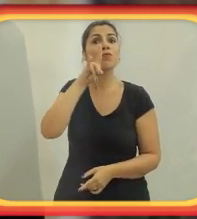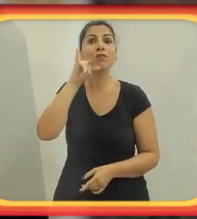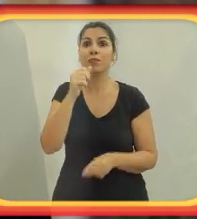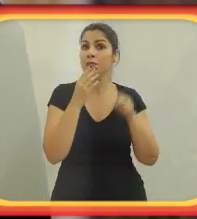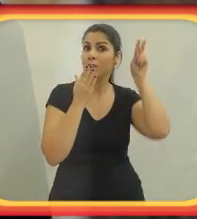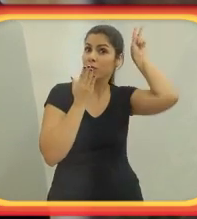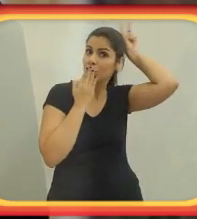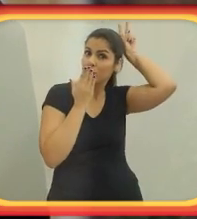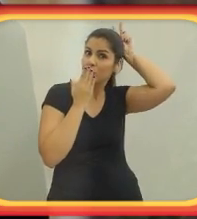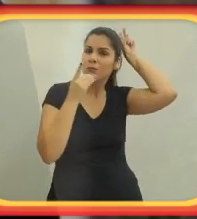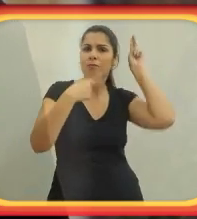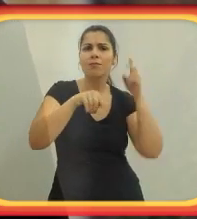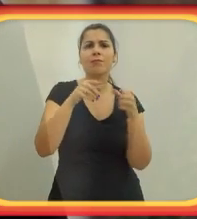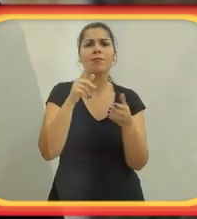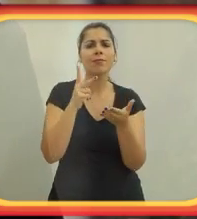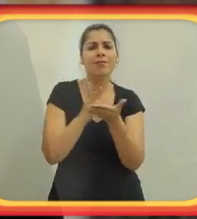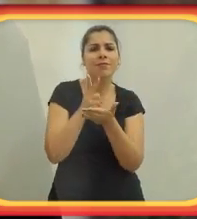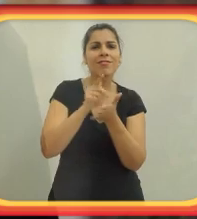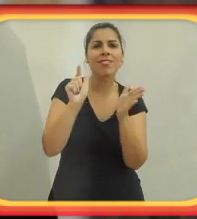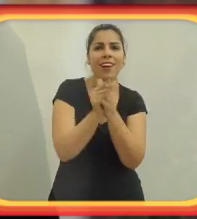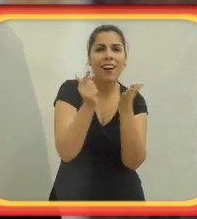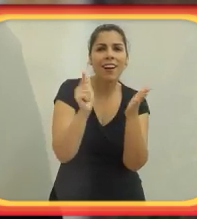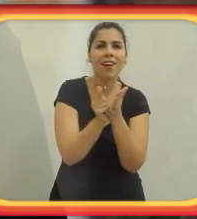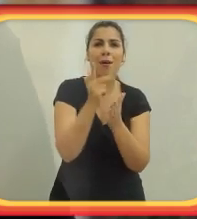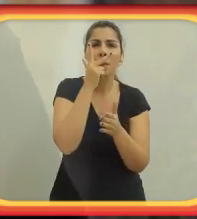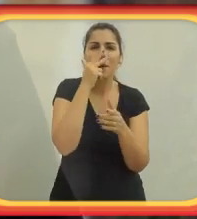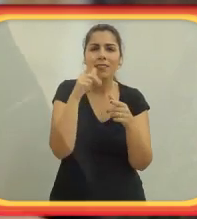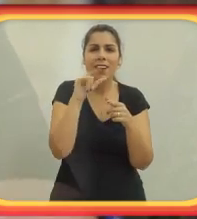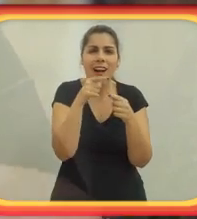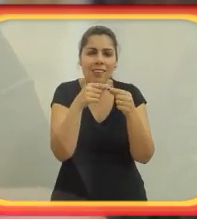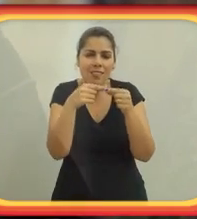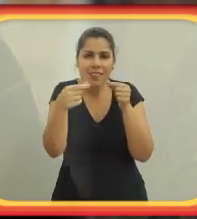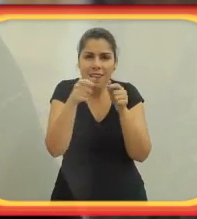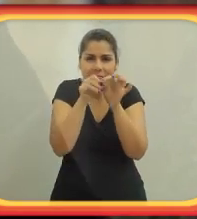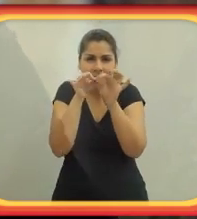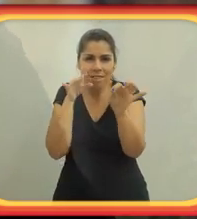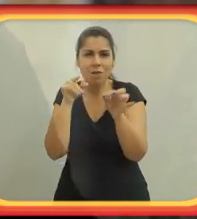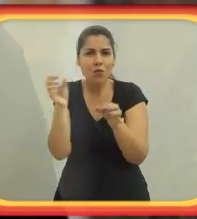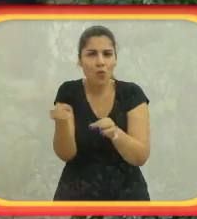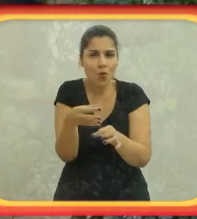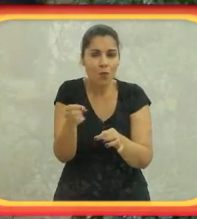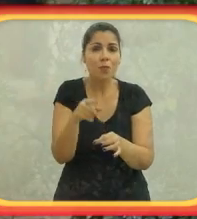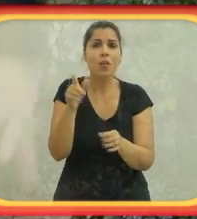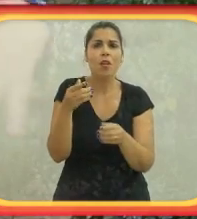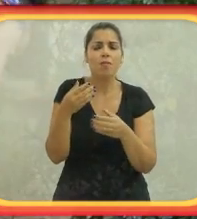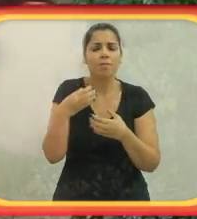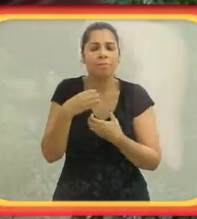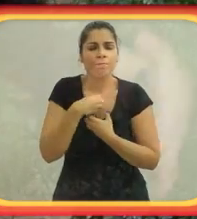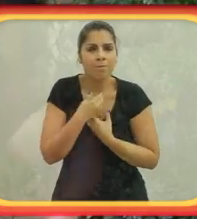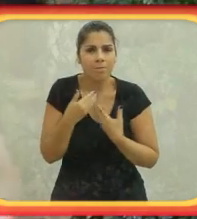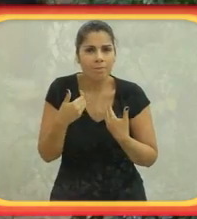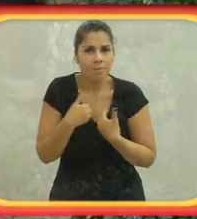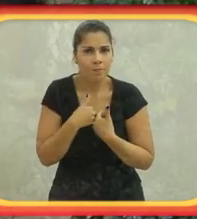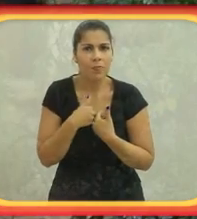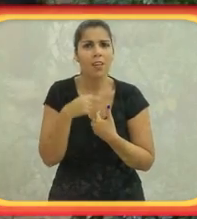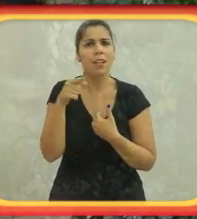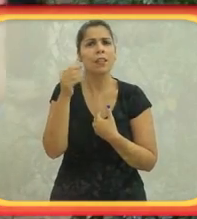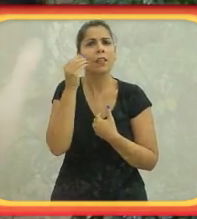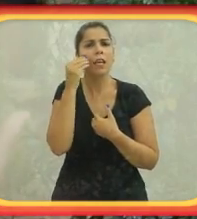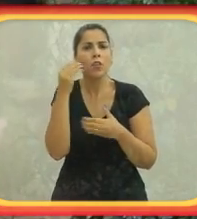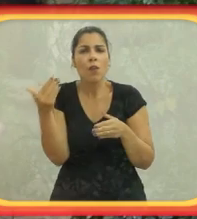novo. Era a véspera do dia do índio, eles iam fazer aquele jornalzinho que parece lança. De novo, ela fechou, ela